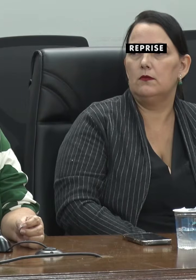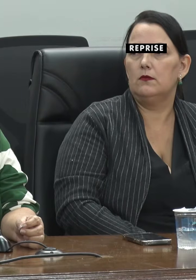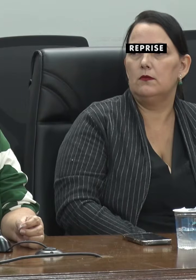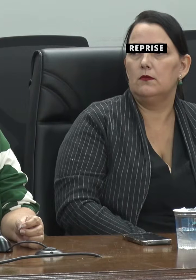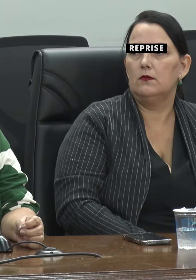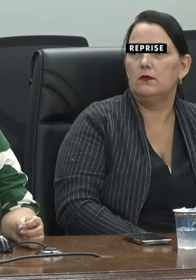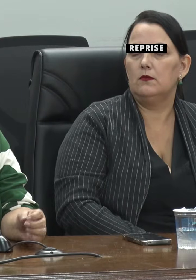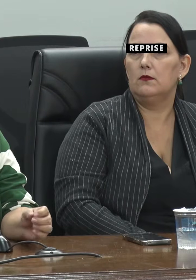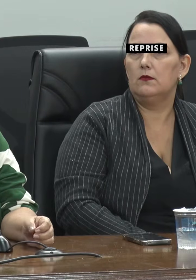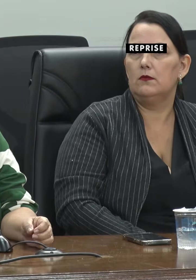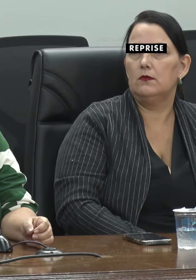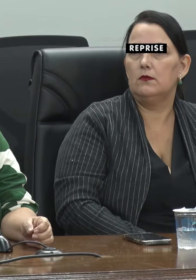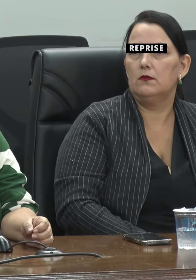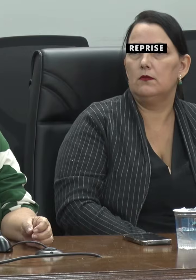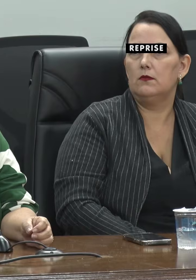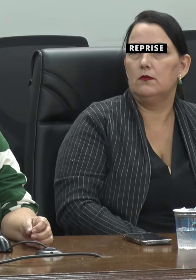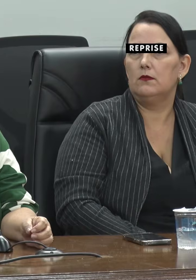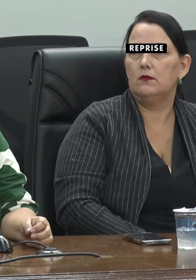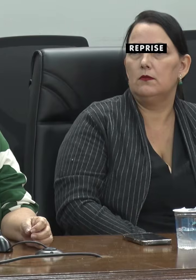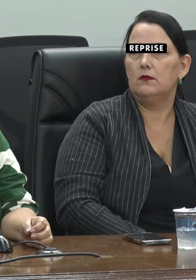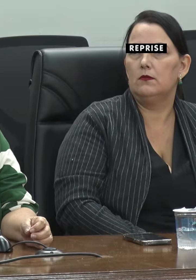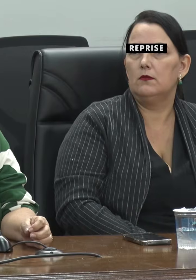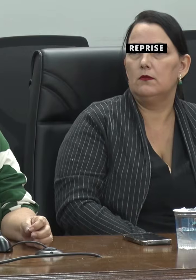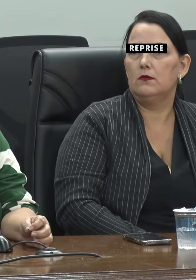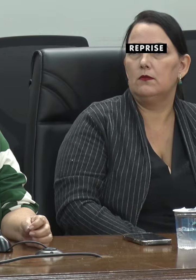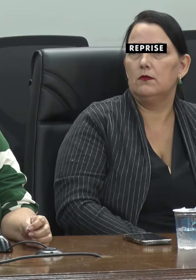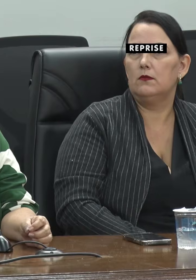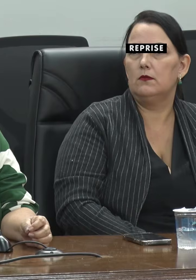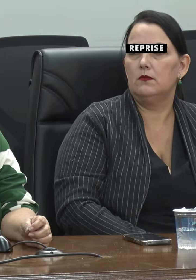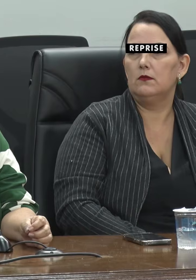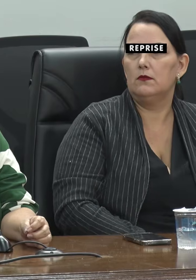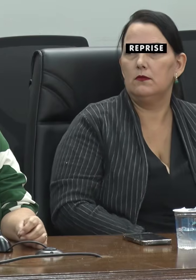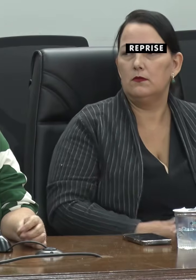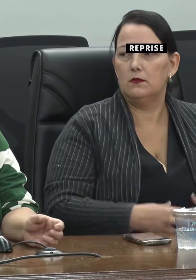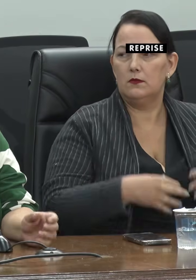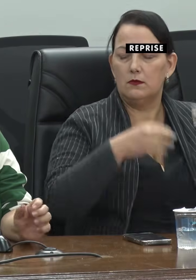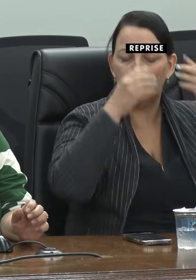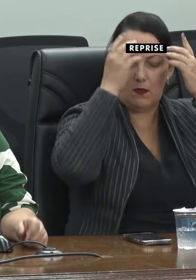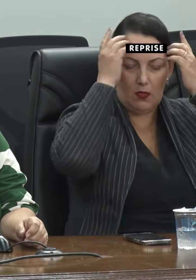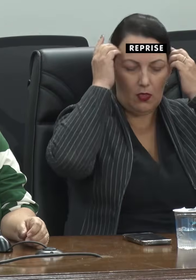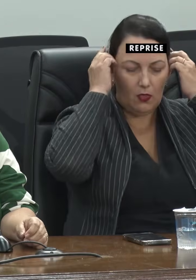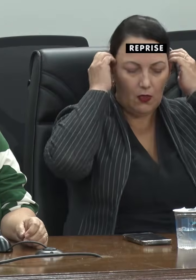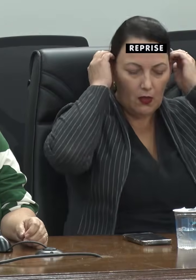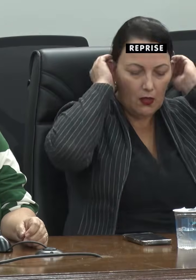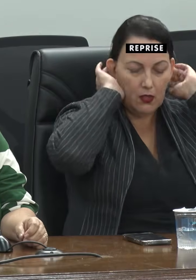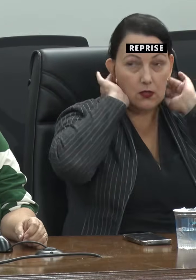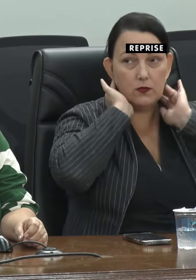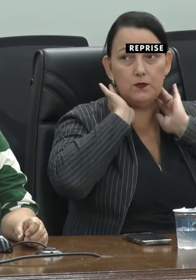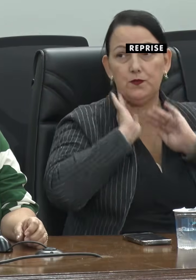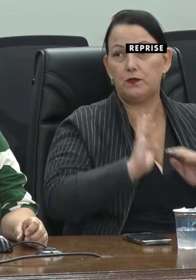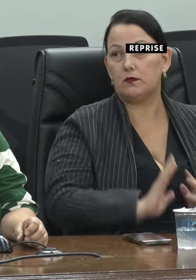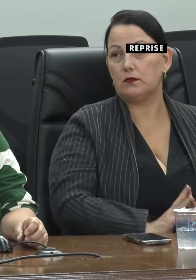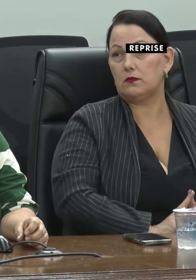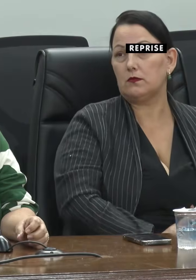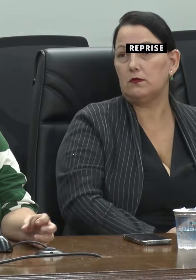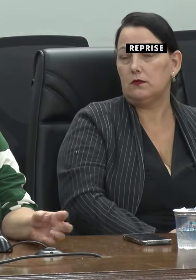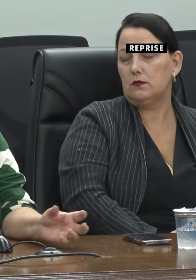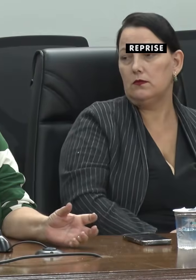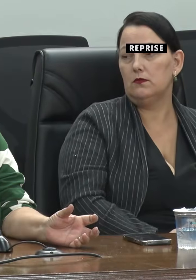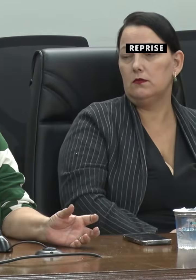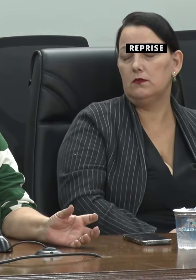vai acontecer com esse projeto ali? Hoje já tem bastante pessoas em situação de rua, isso